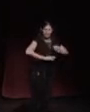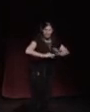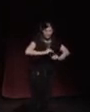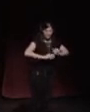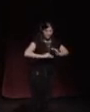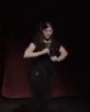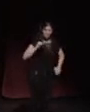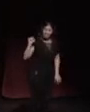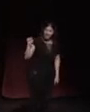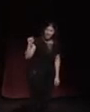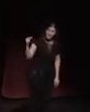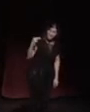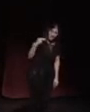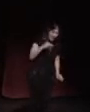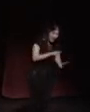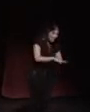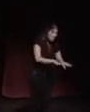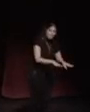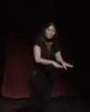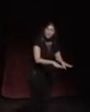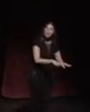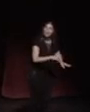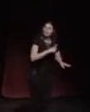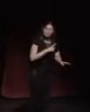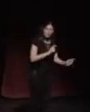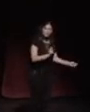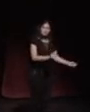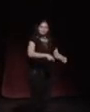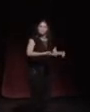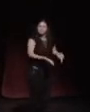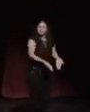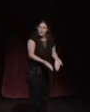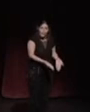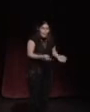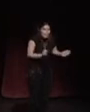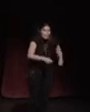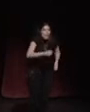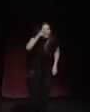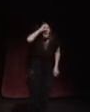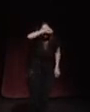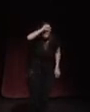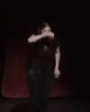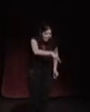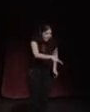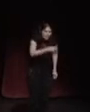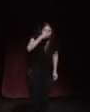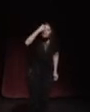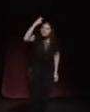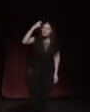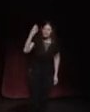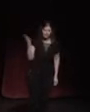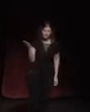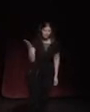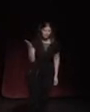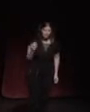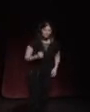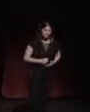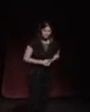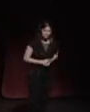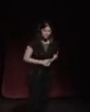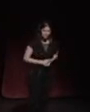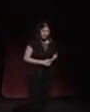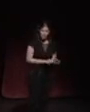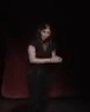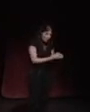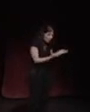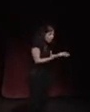crianças têm grandes potencialidades, que ficam felizes, aprendem que ali tem alguma coisa inteligente no meio e descobrem livros que